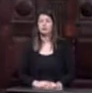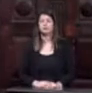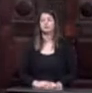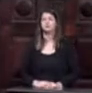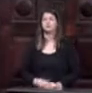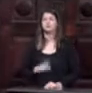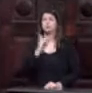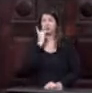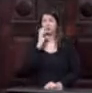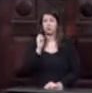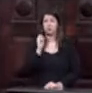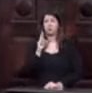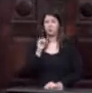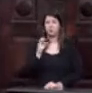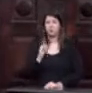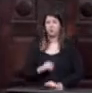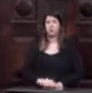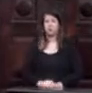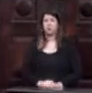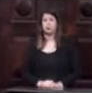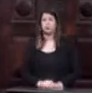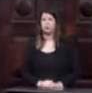Deputado Osório.